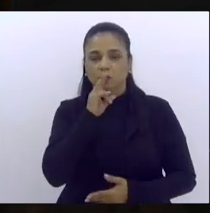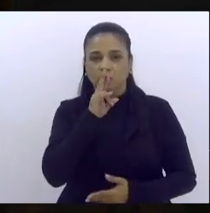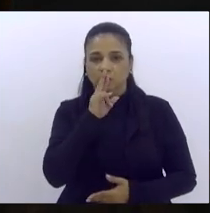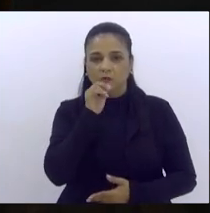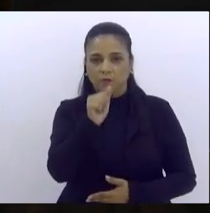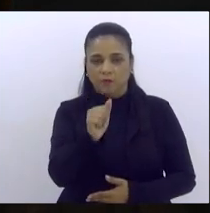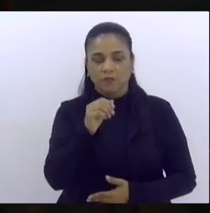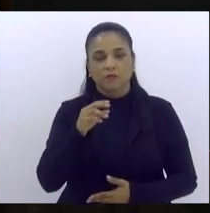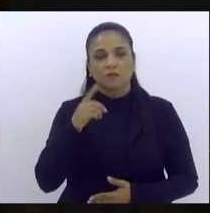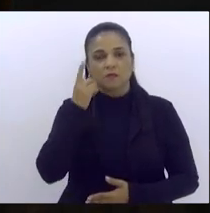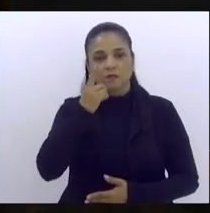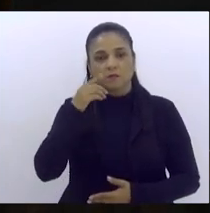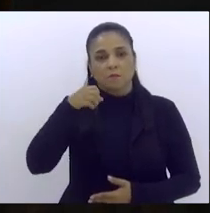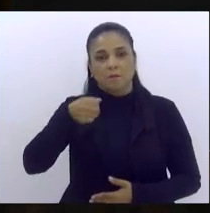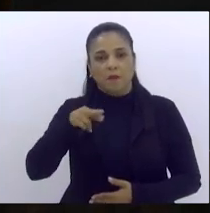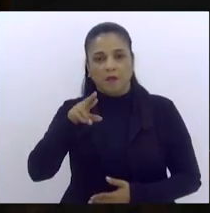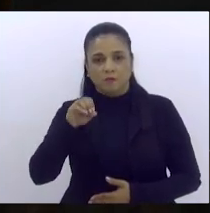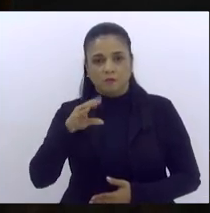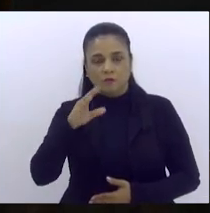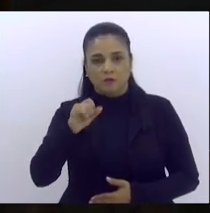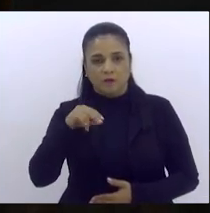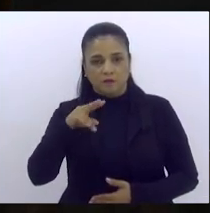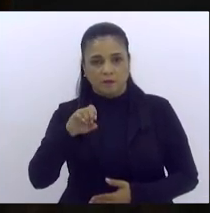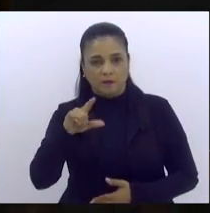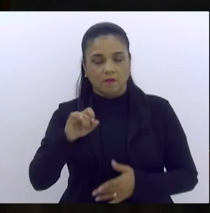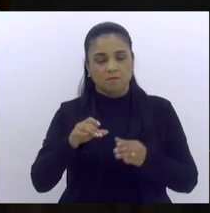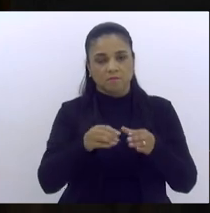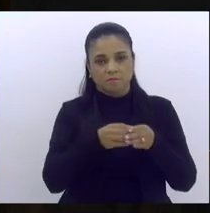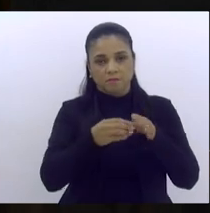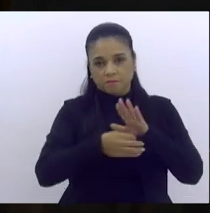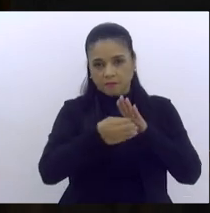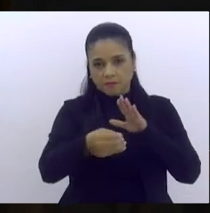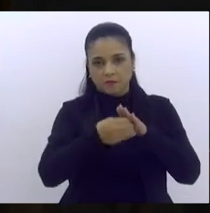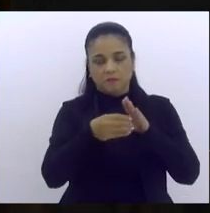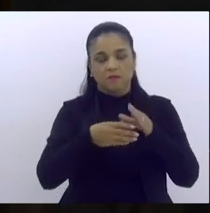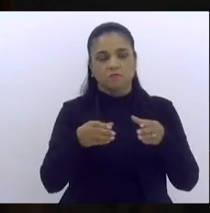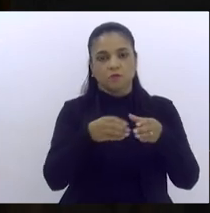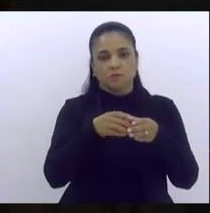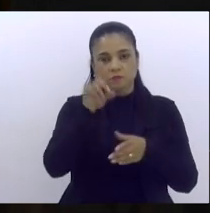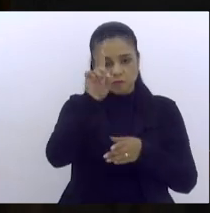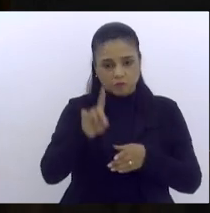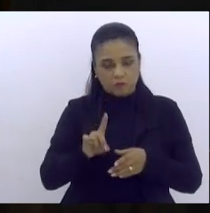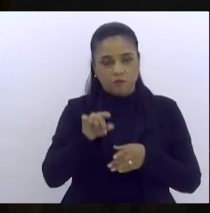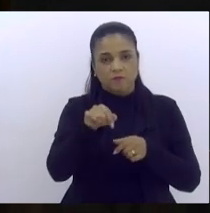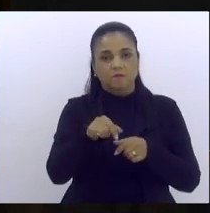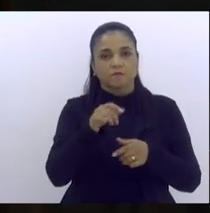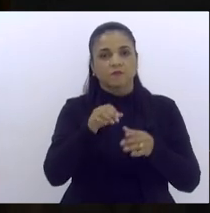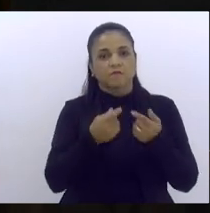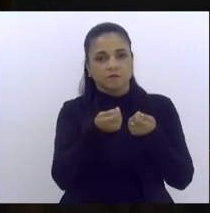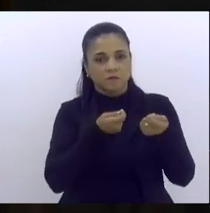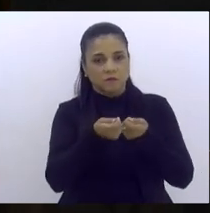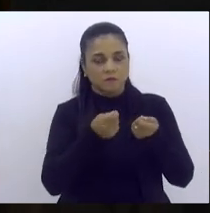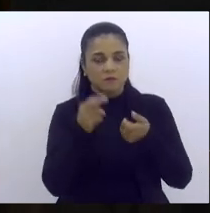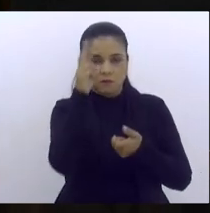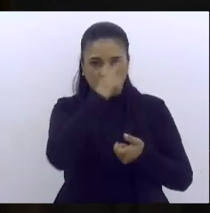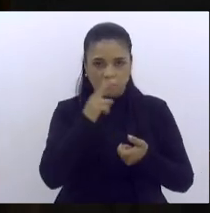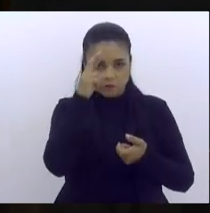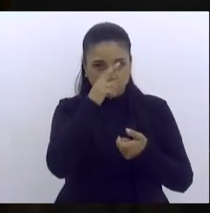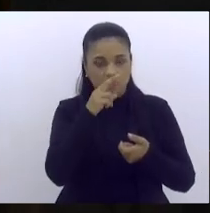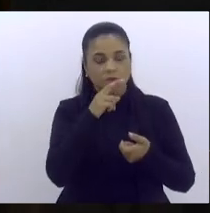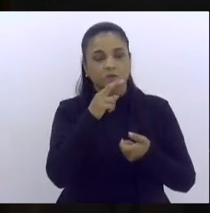Márcio Canella. Pendendo de pareceres das comissões de Pessoa com Deficiência e de Orçamento, Finanças, Fiscalização Financeira e